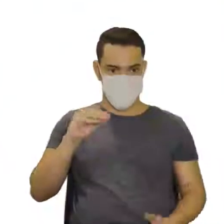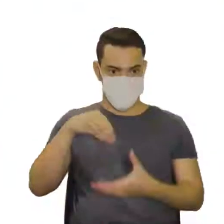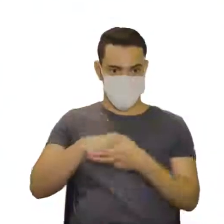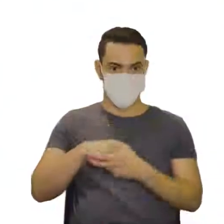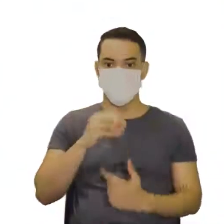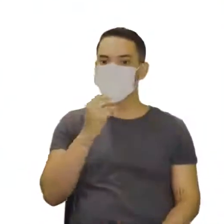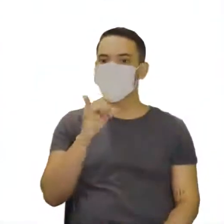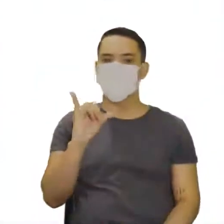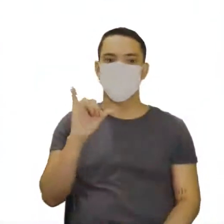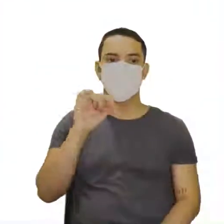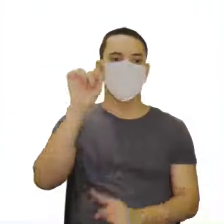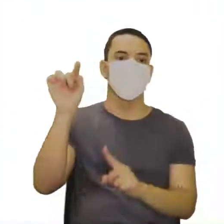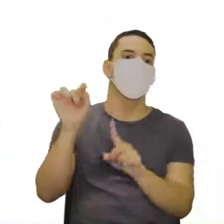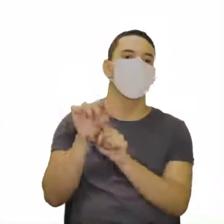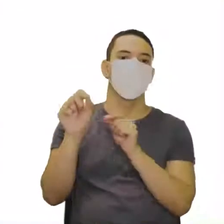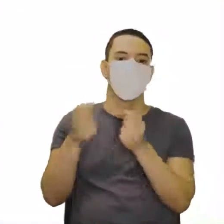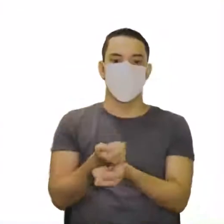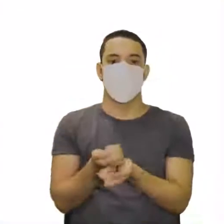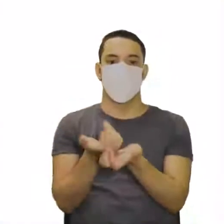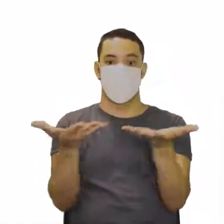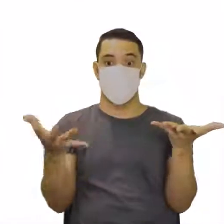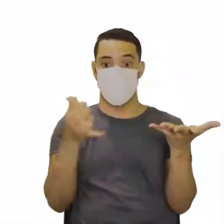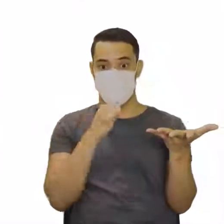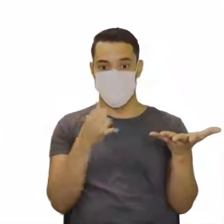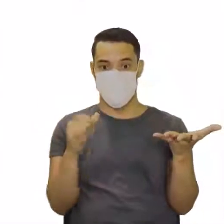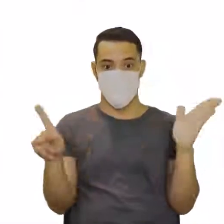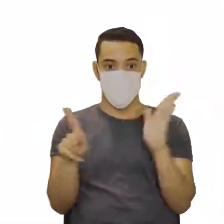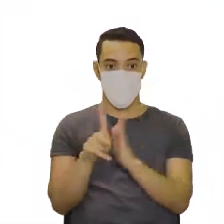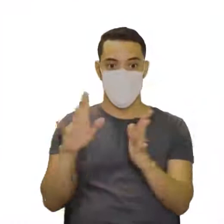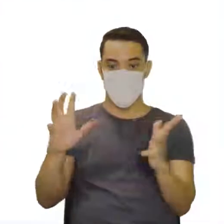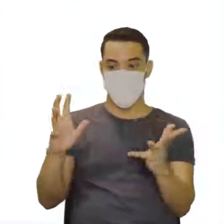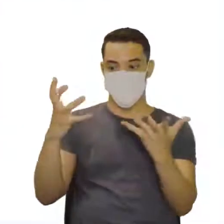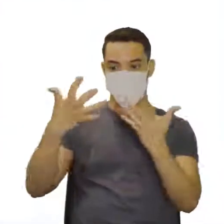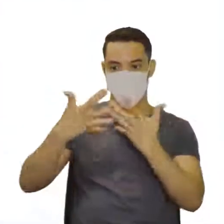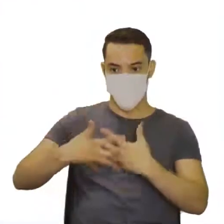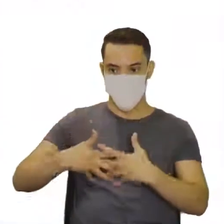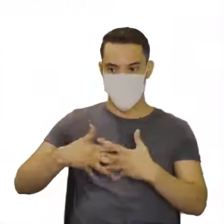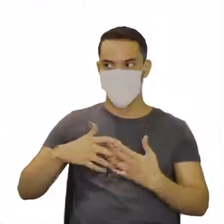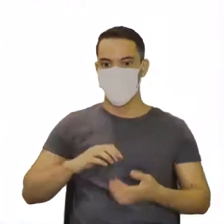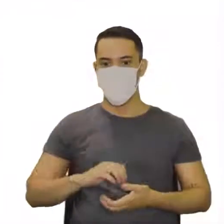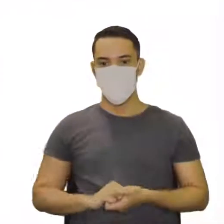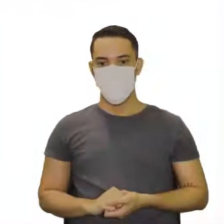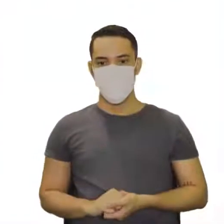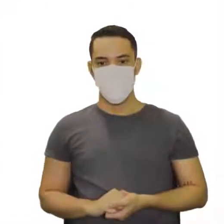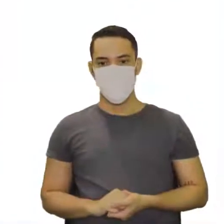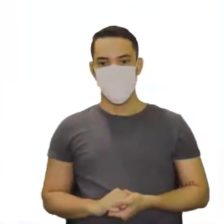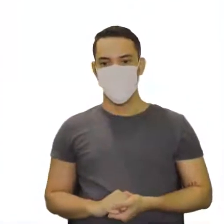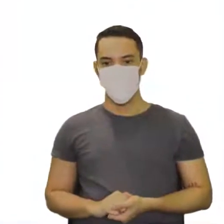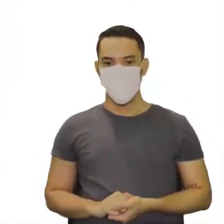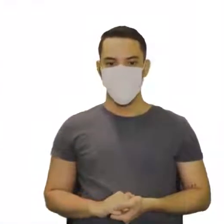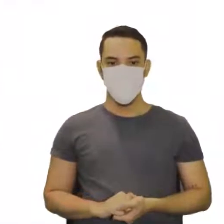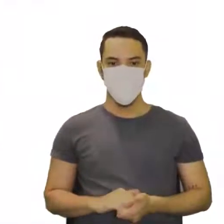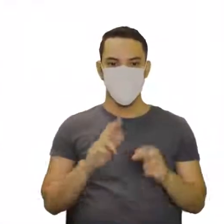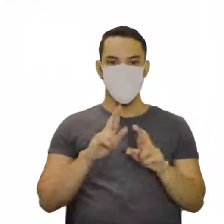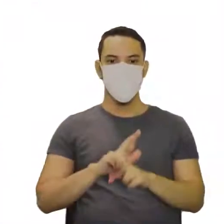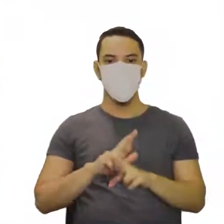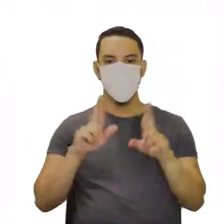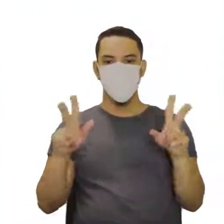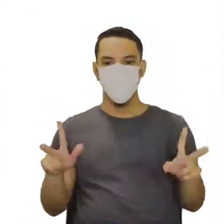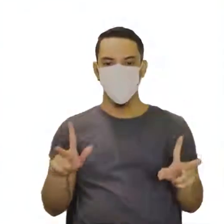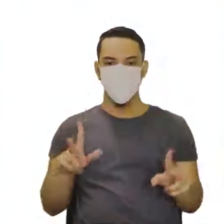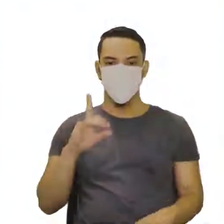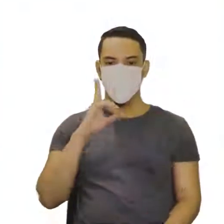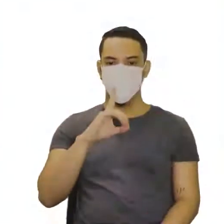elétrica fornece energia para o funcionamento do equipamento, ok? A diferença de